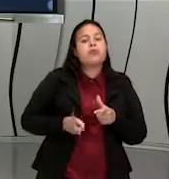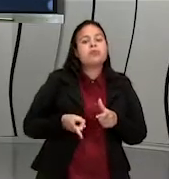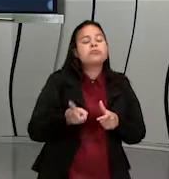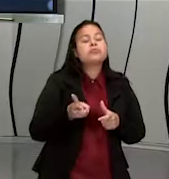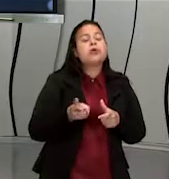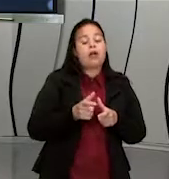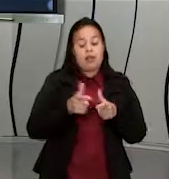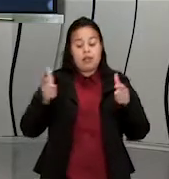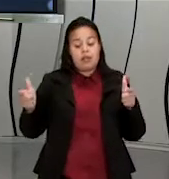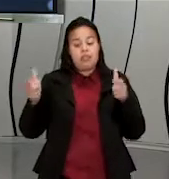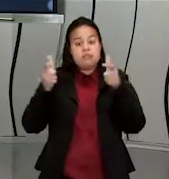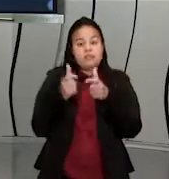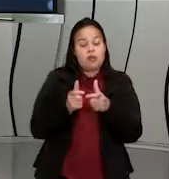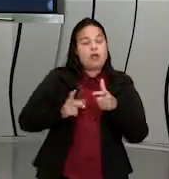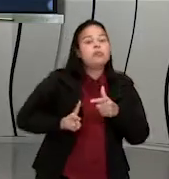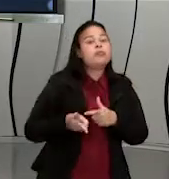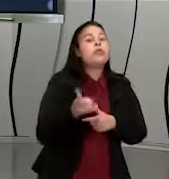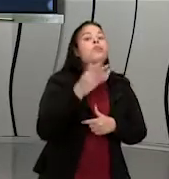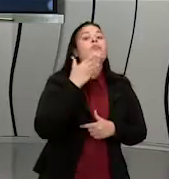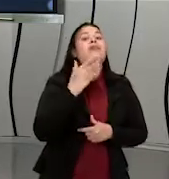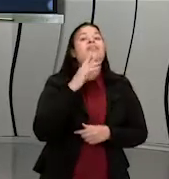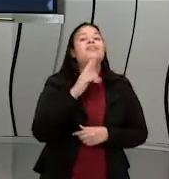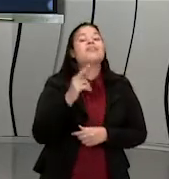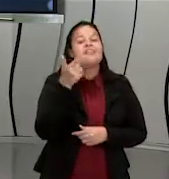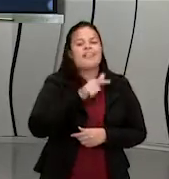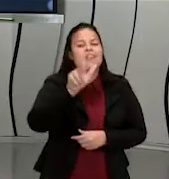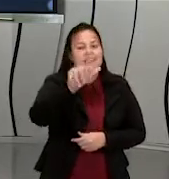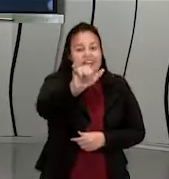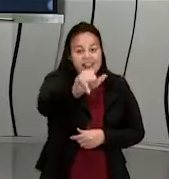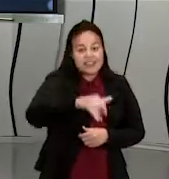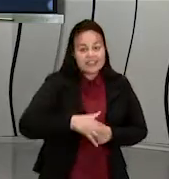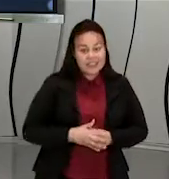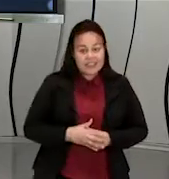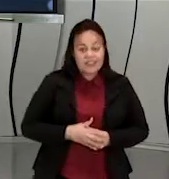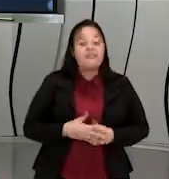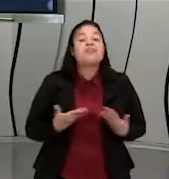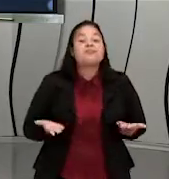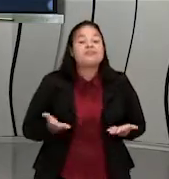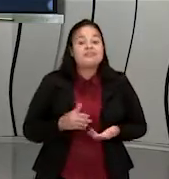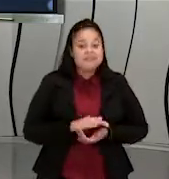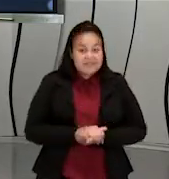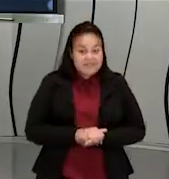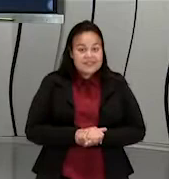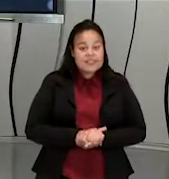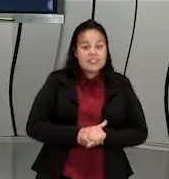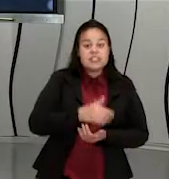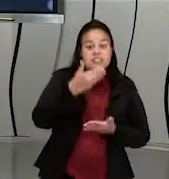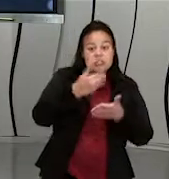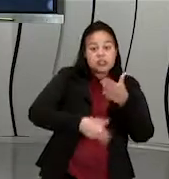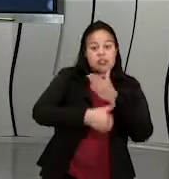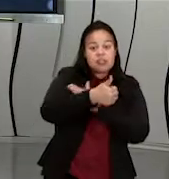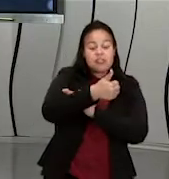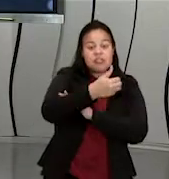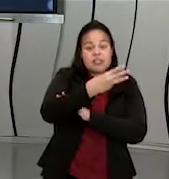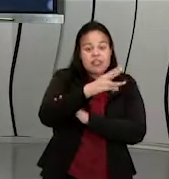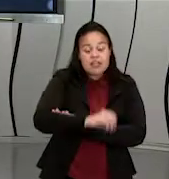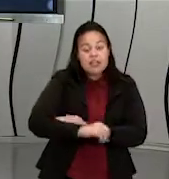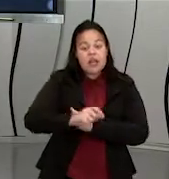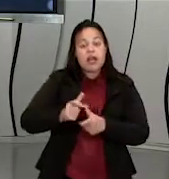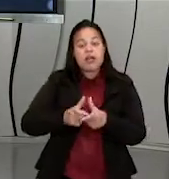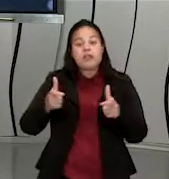agora eu acho que você já sabe responder. O que você vai responder aqui, ó? Vamos lá, ó. Descontou 30, aumentou